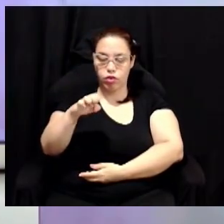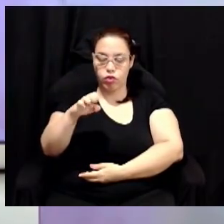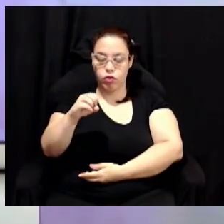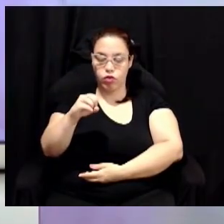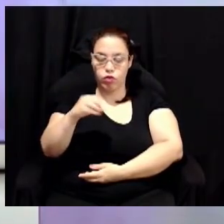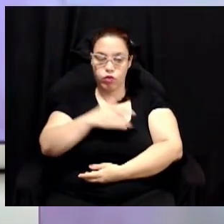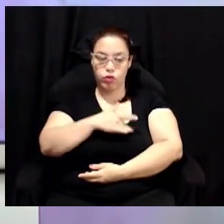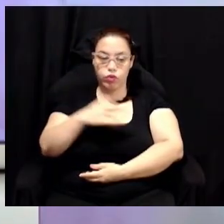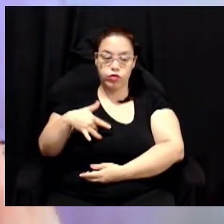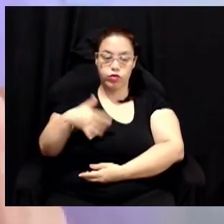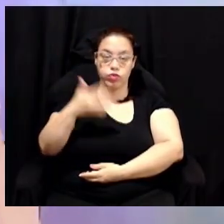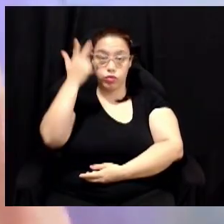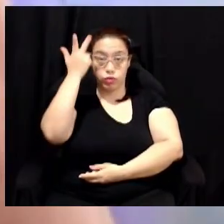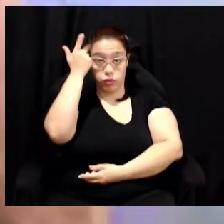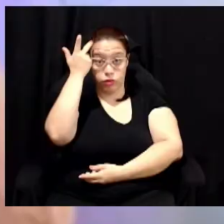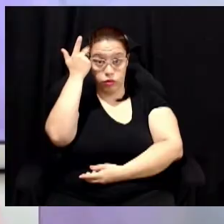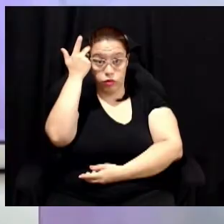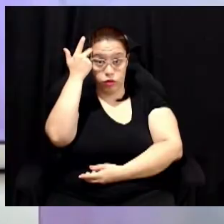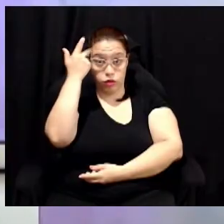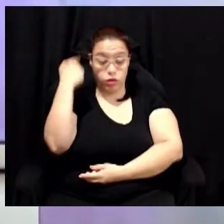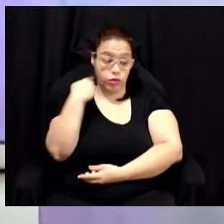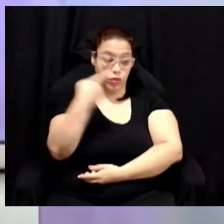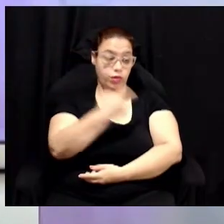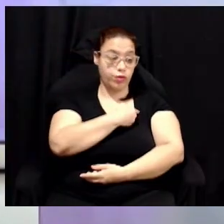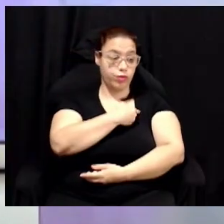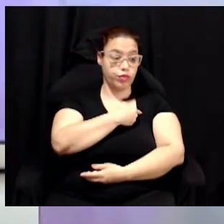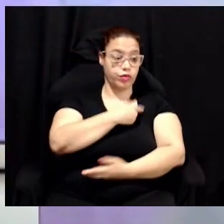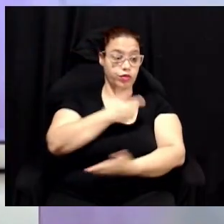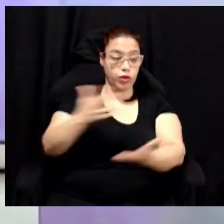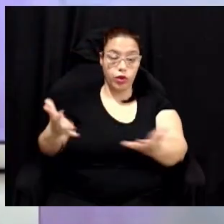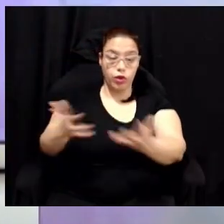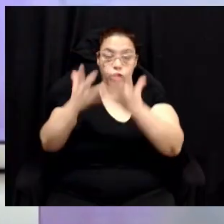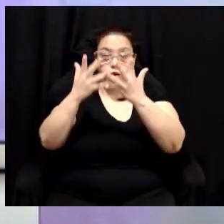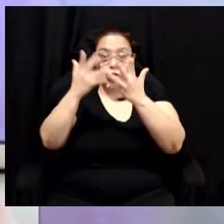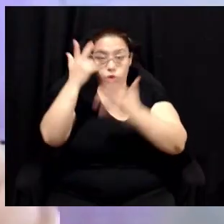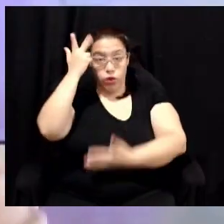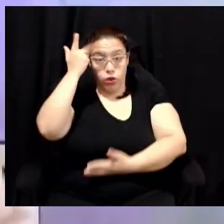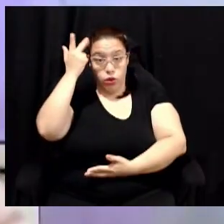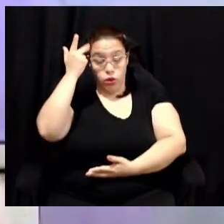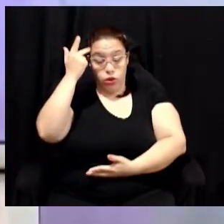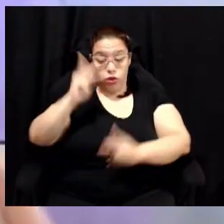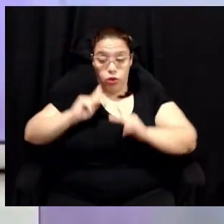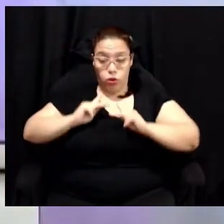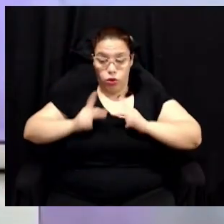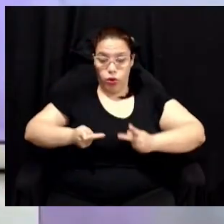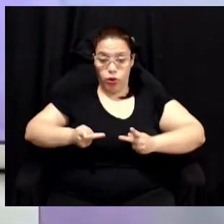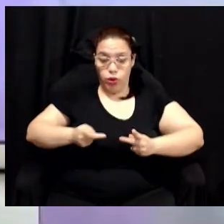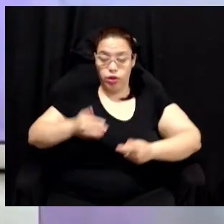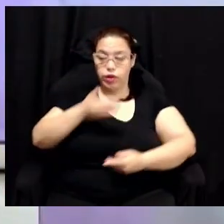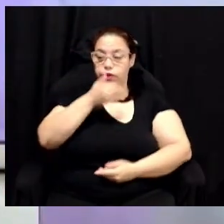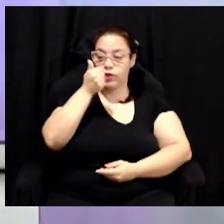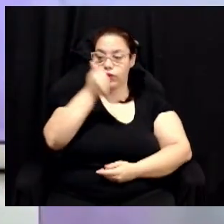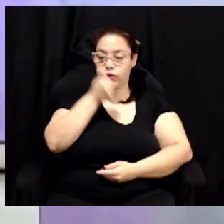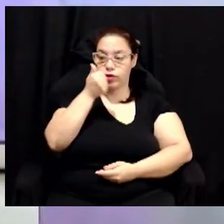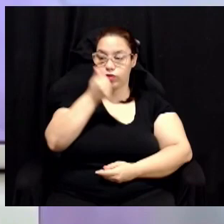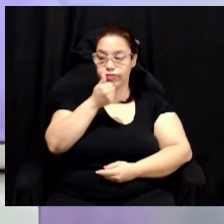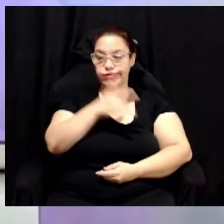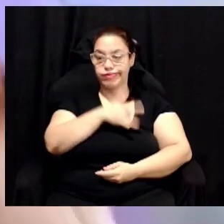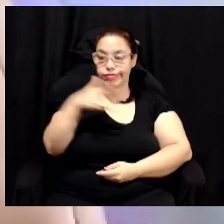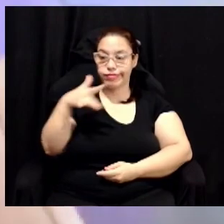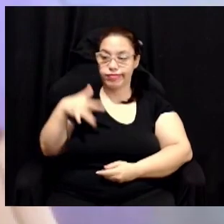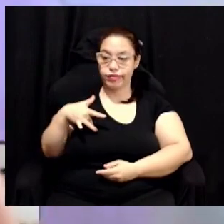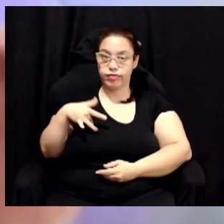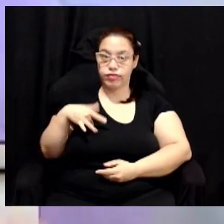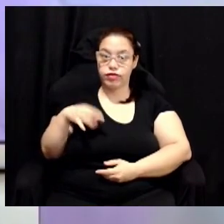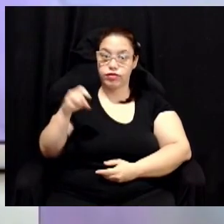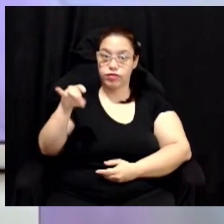saudável, de uma forma natural, porque quando o nosso corpo produz naturalmente os hormônios, é muito melhor, é muito mais saudável.